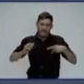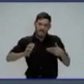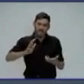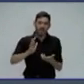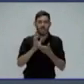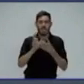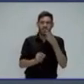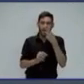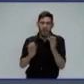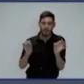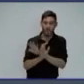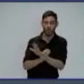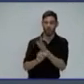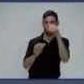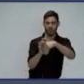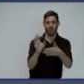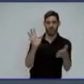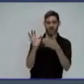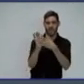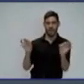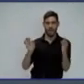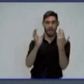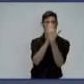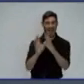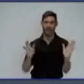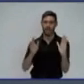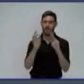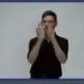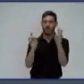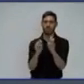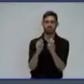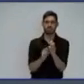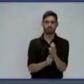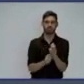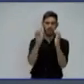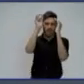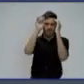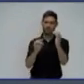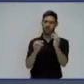a votação da proposta o assunto estaria encerrado. Não cumpriu a